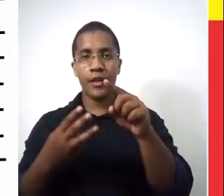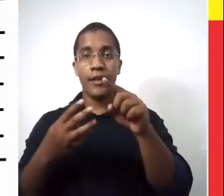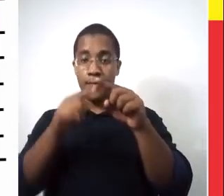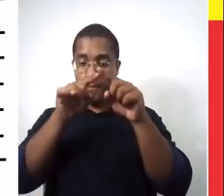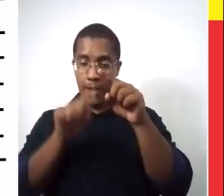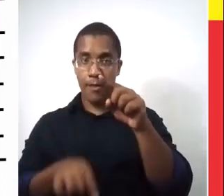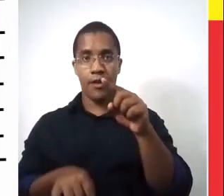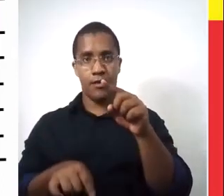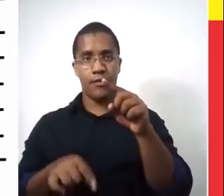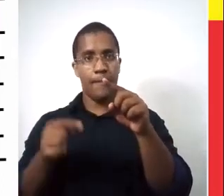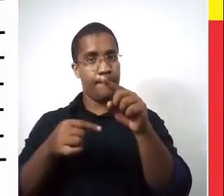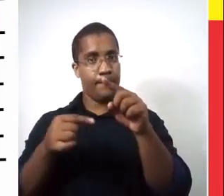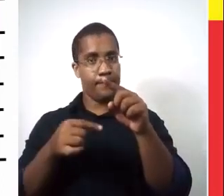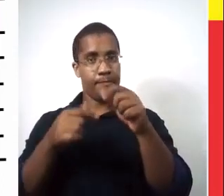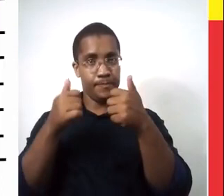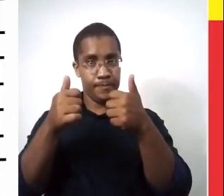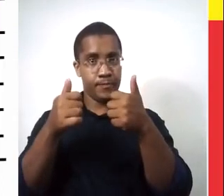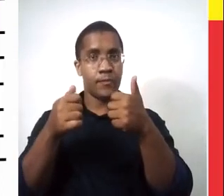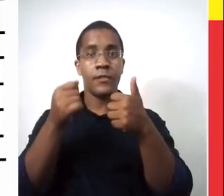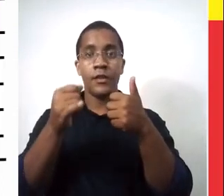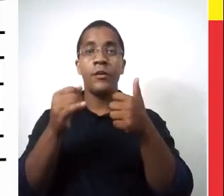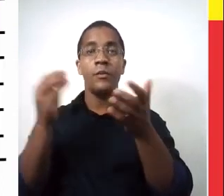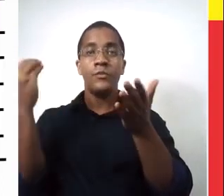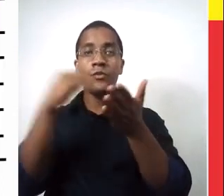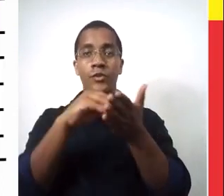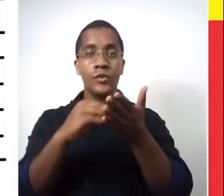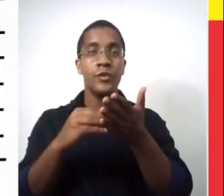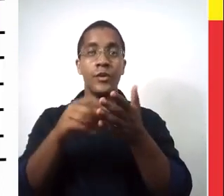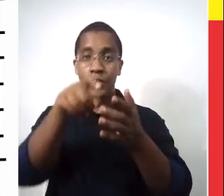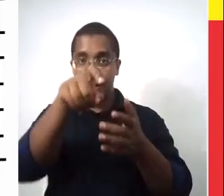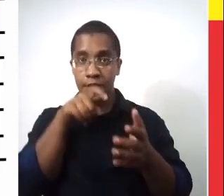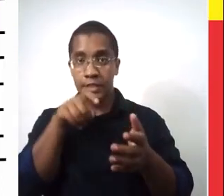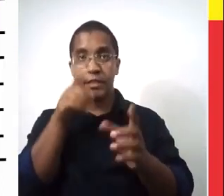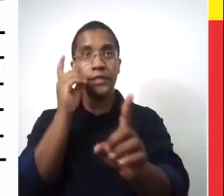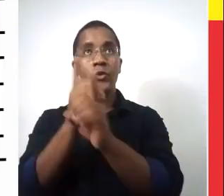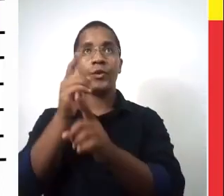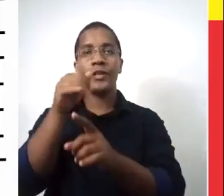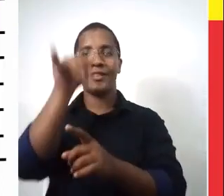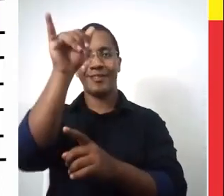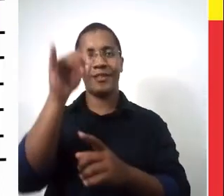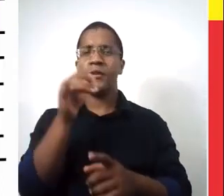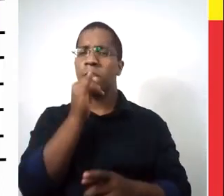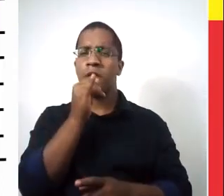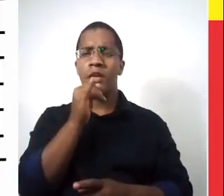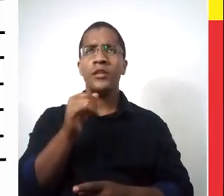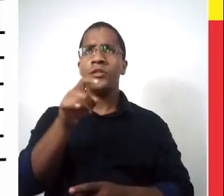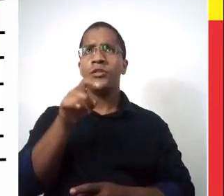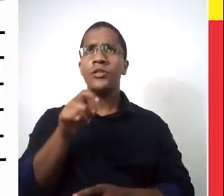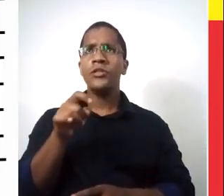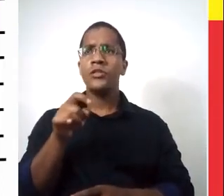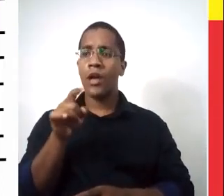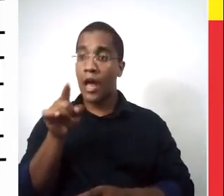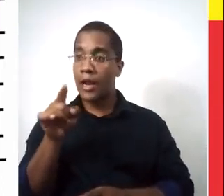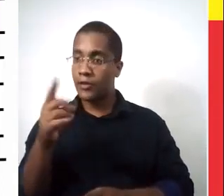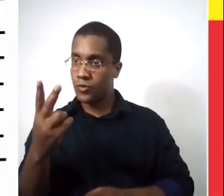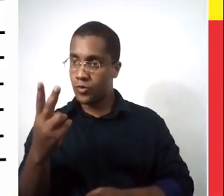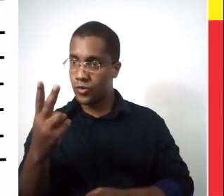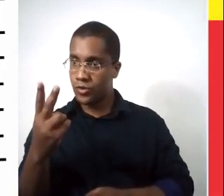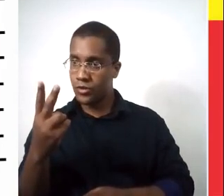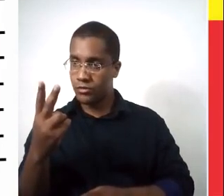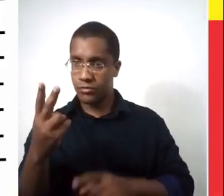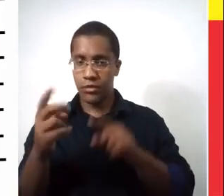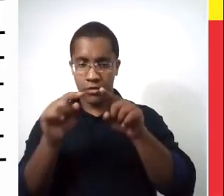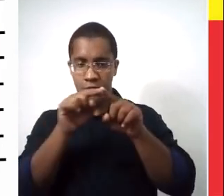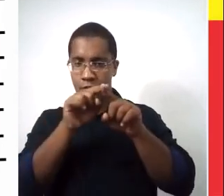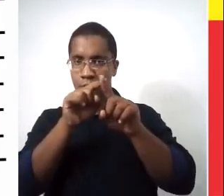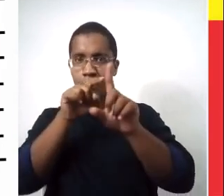x, ele vai sair o y. Então, isso você vai fazer o seguinte, ó. Encontra o valor de x. Ah, x é 2. Você vai lá no gráfico